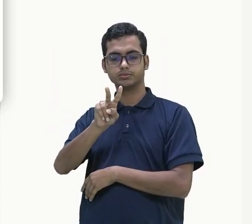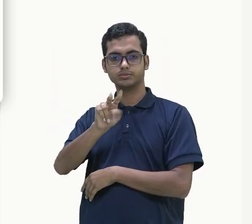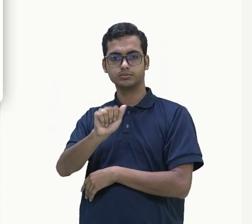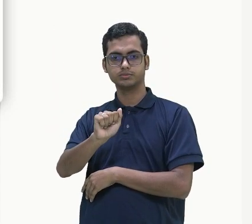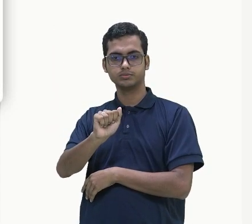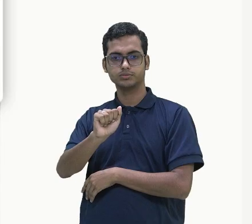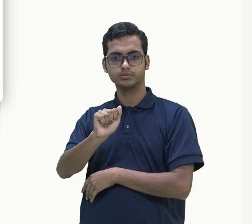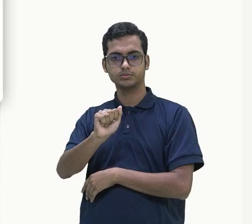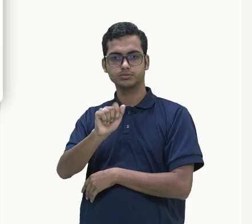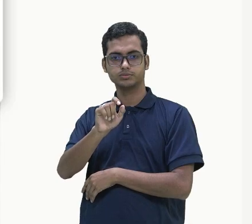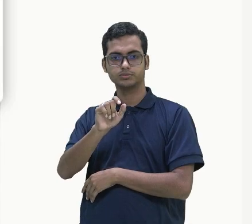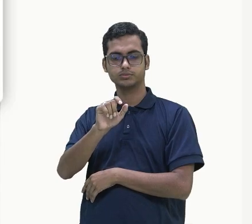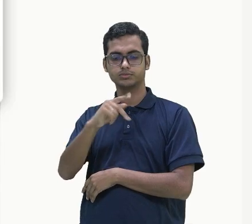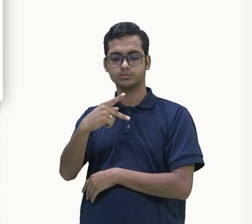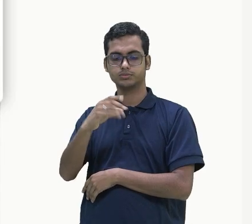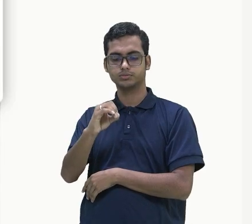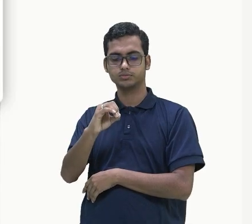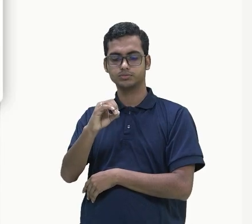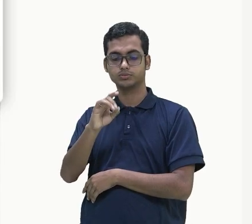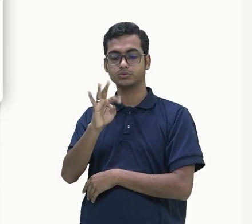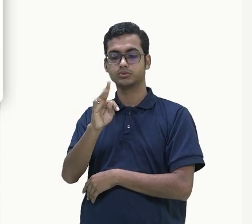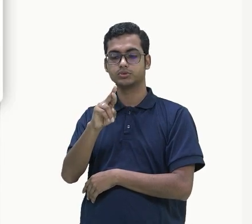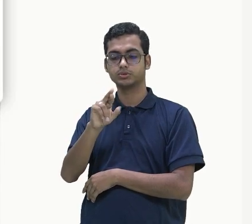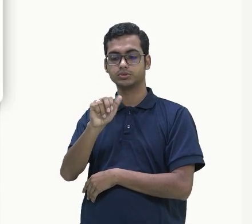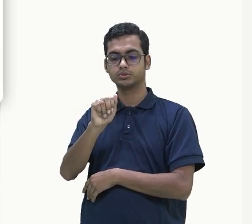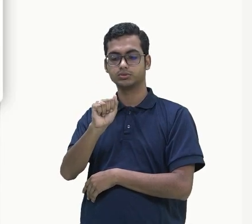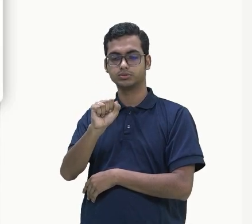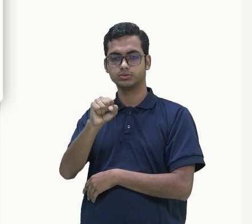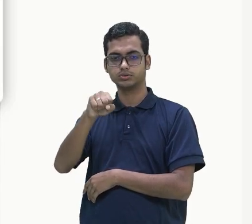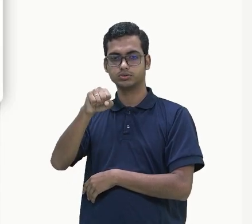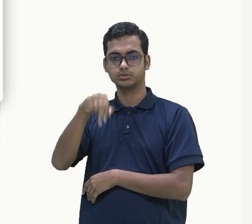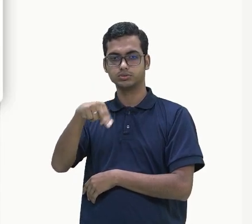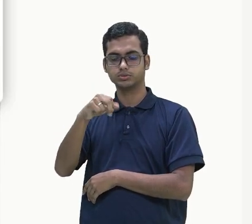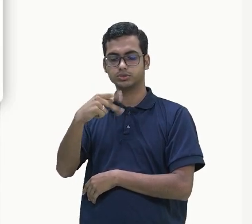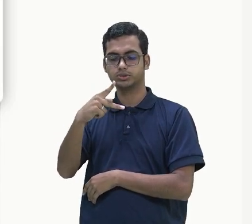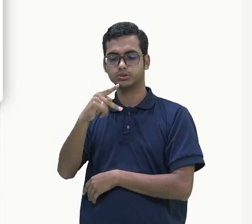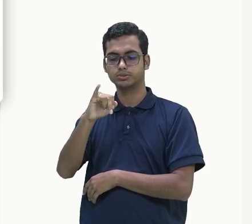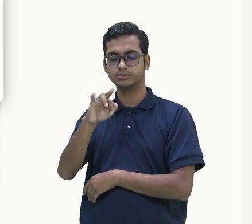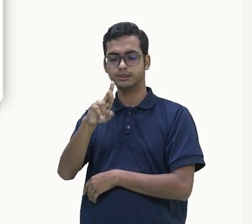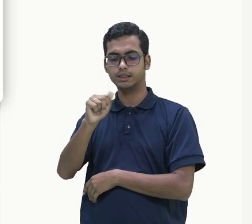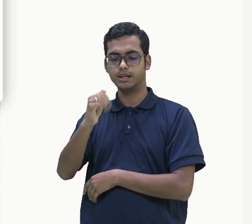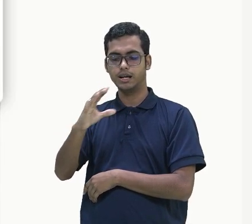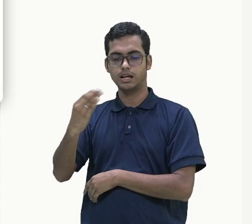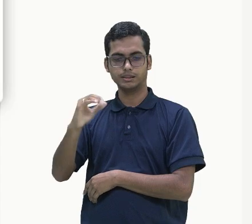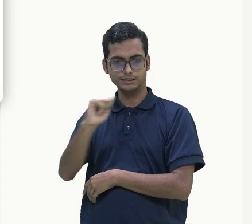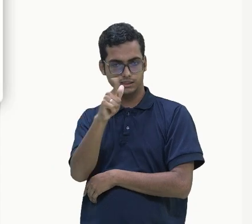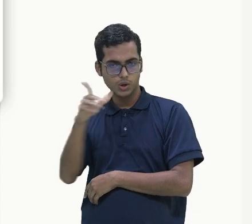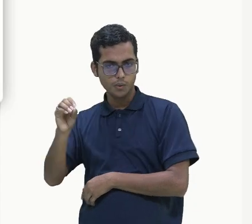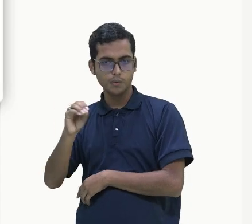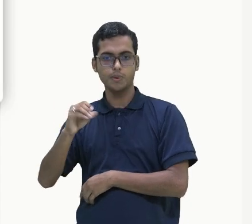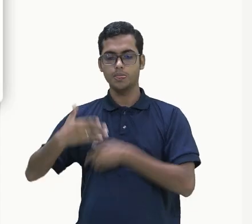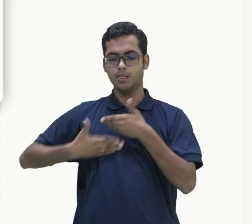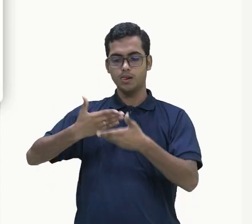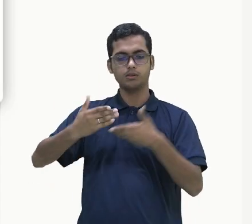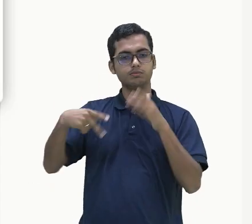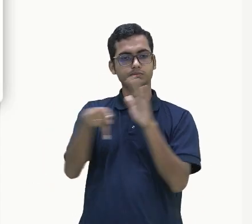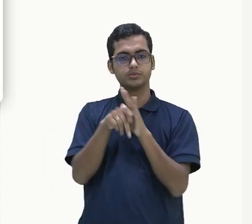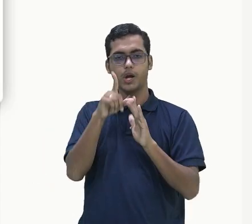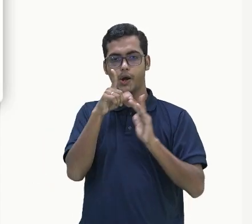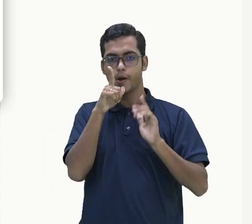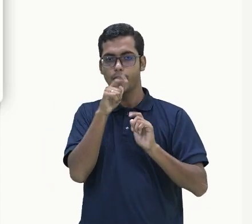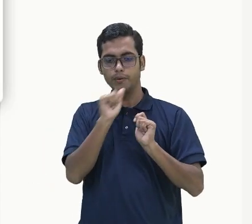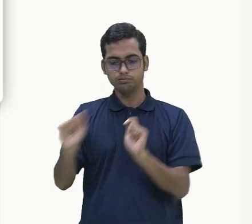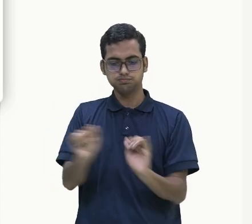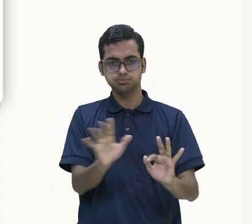uma agricultura em pequena escala, observem aqui que nós temos a retirada da floresta, o que acontece?